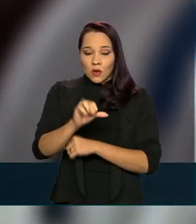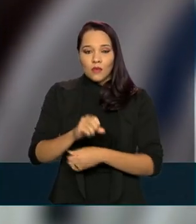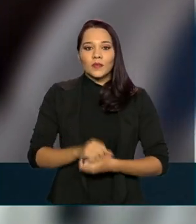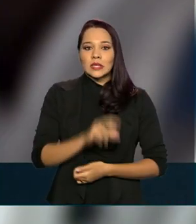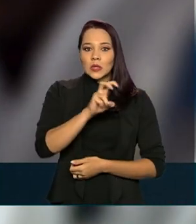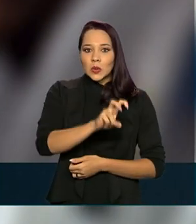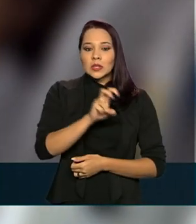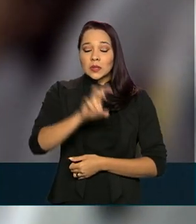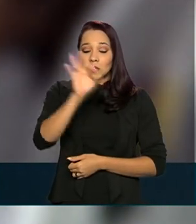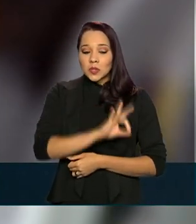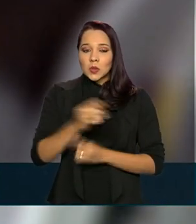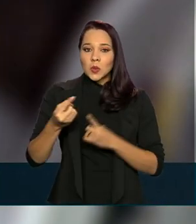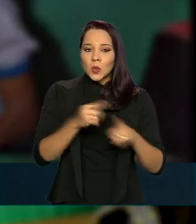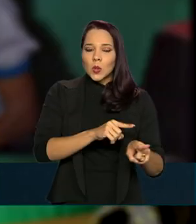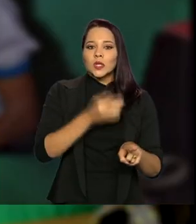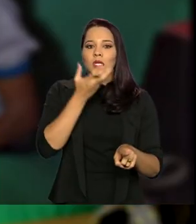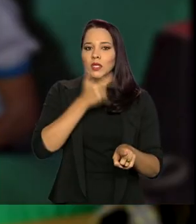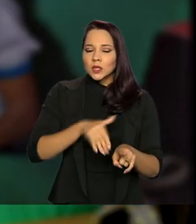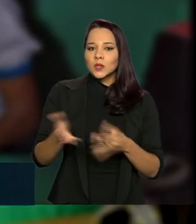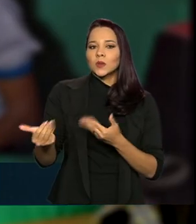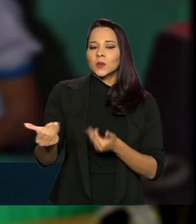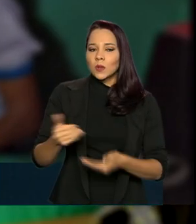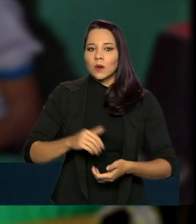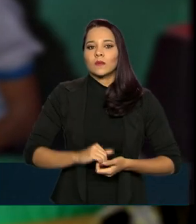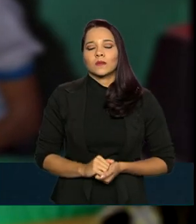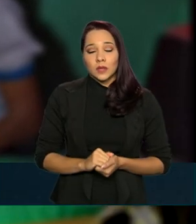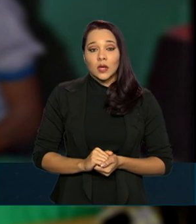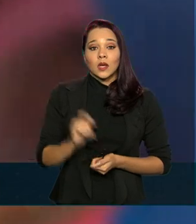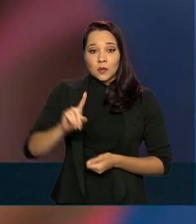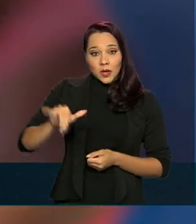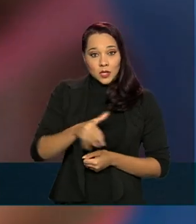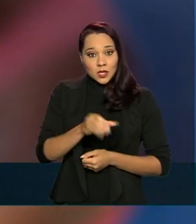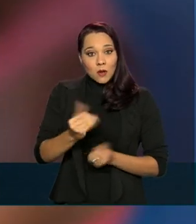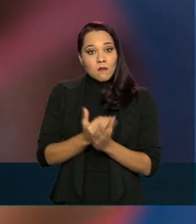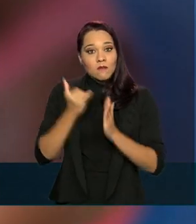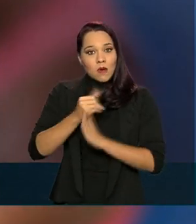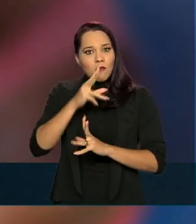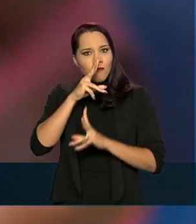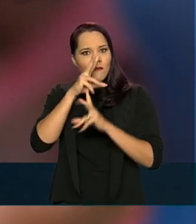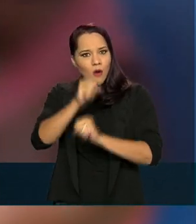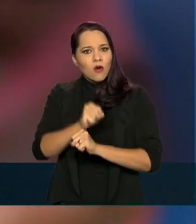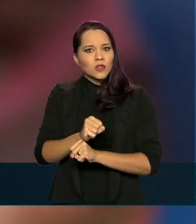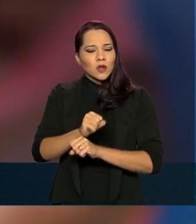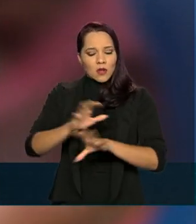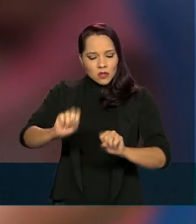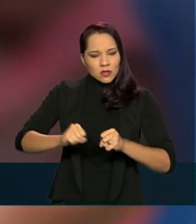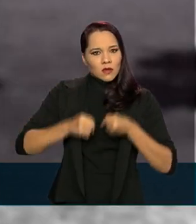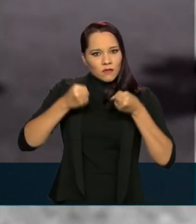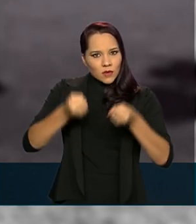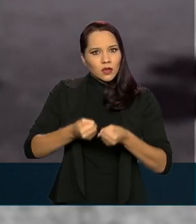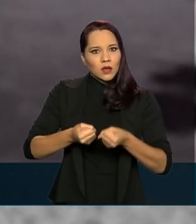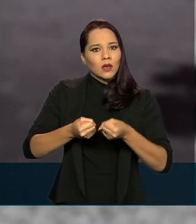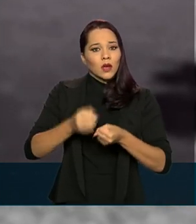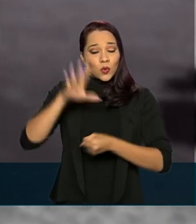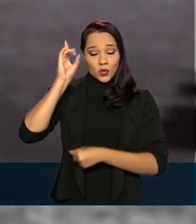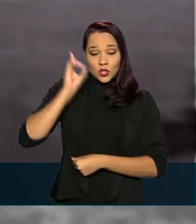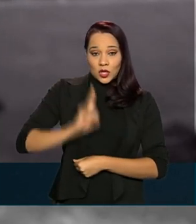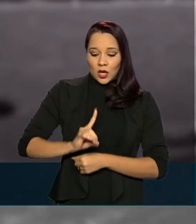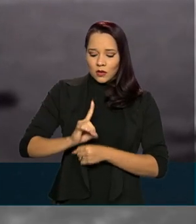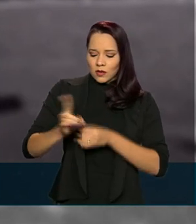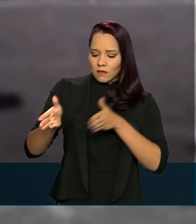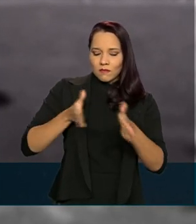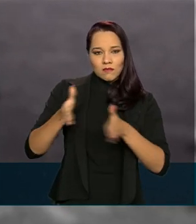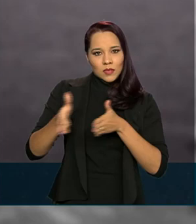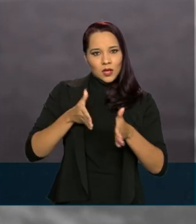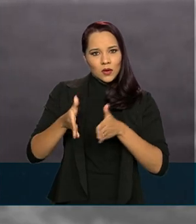contra crianças e adolescentes. E para fortalecer as ações de promoção e defesa dos direitos, especialmente durante